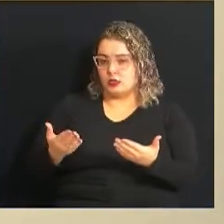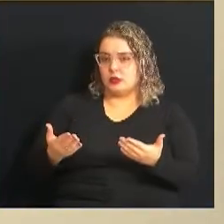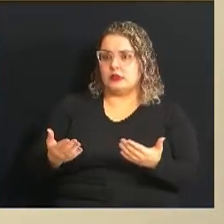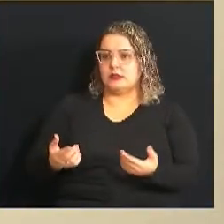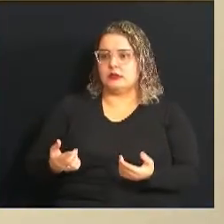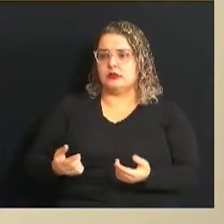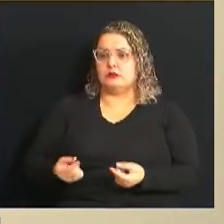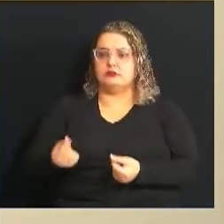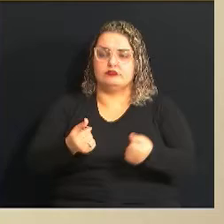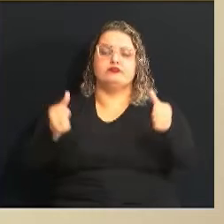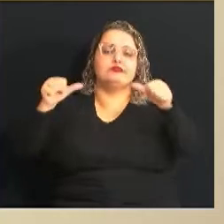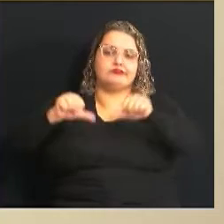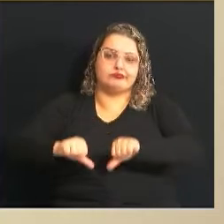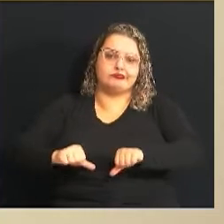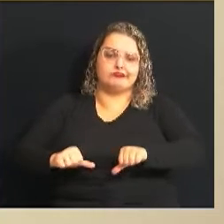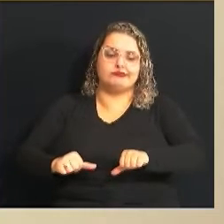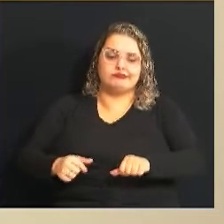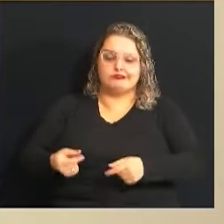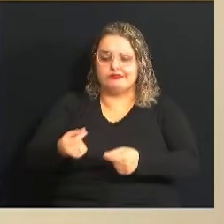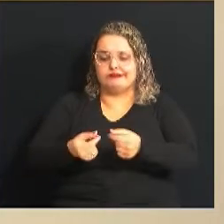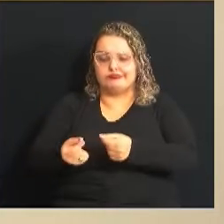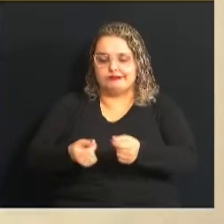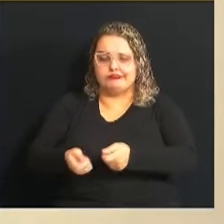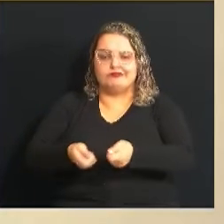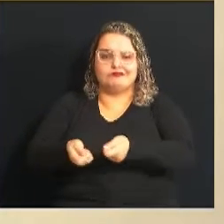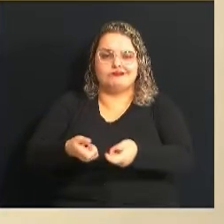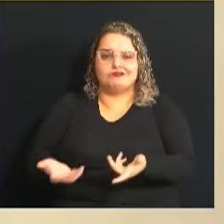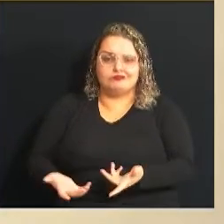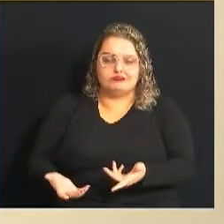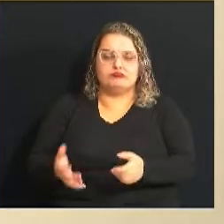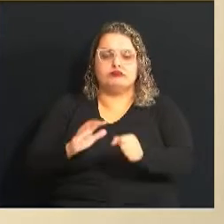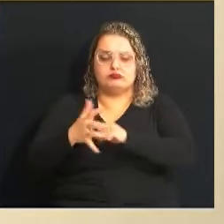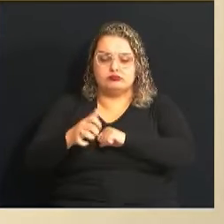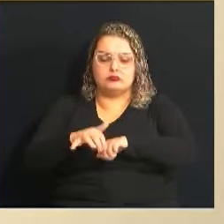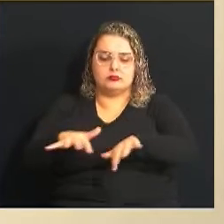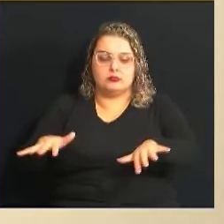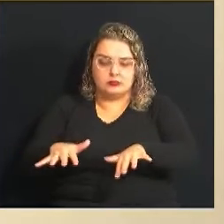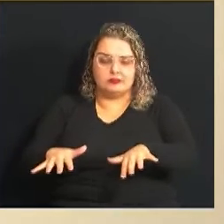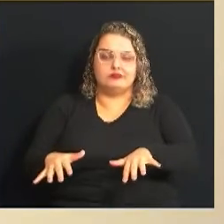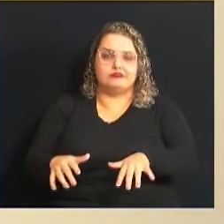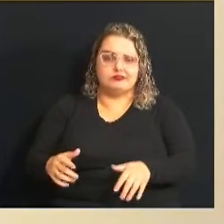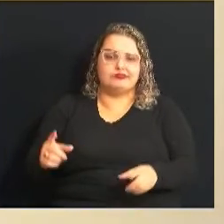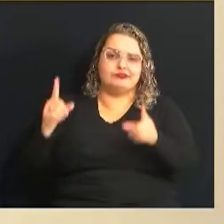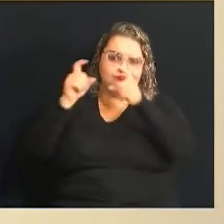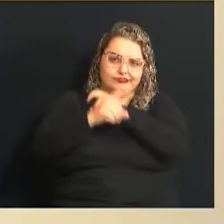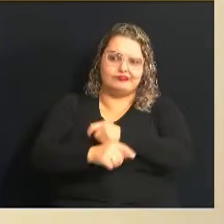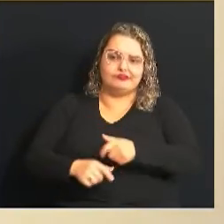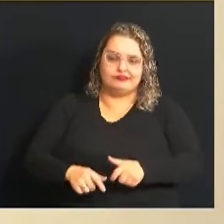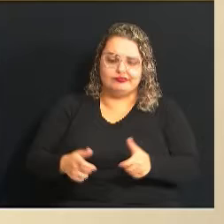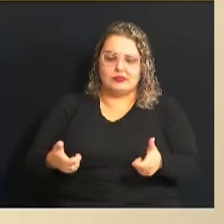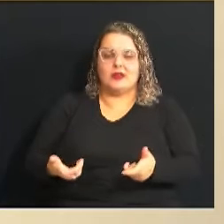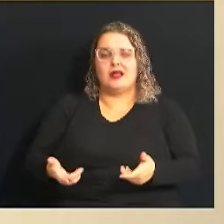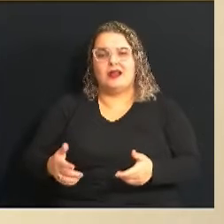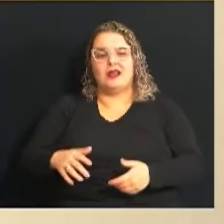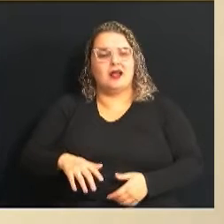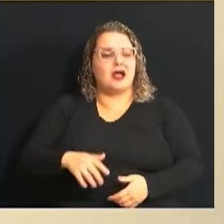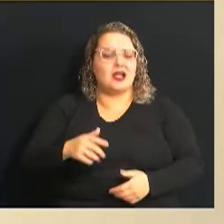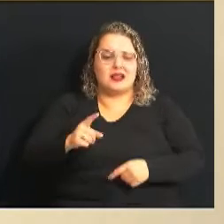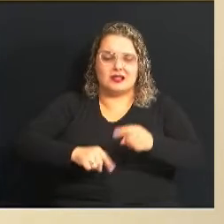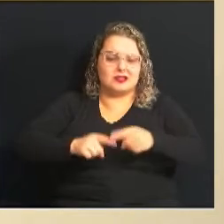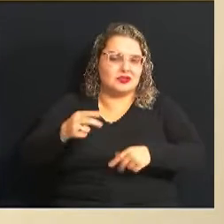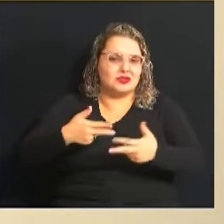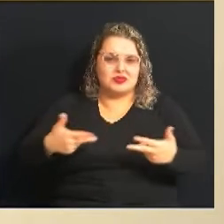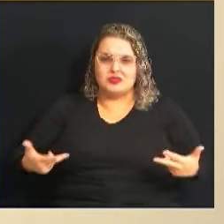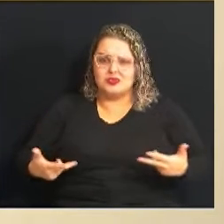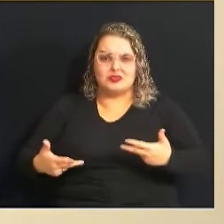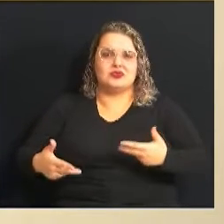recessão econômica e pós-pandemia também, que se agravou a situação, os serviços estão um pouco deteriorados, os equipamentos, e a população